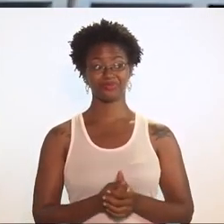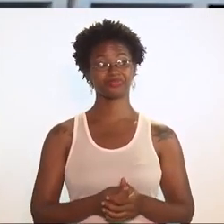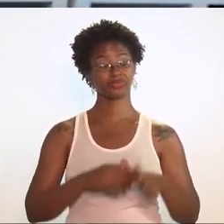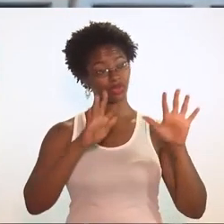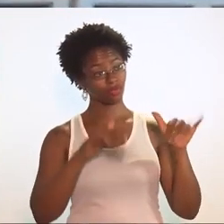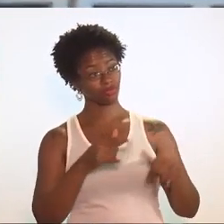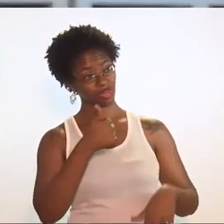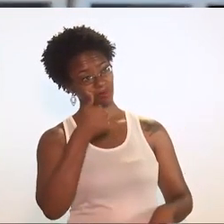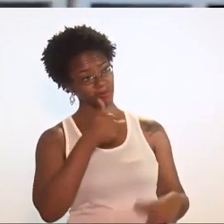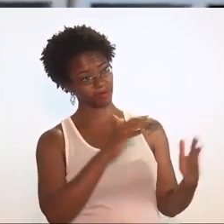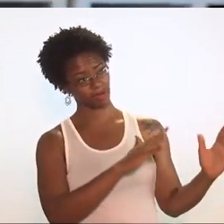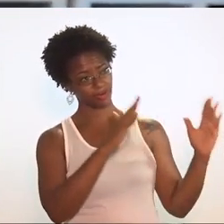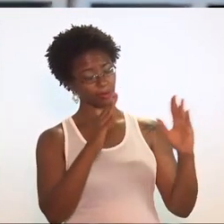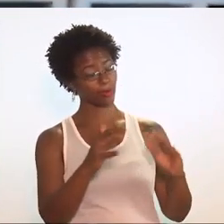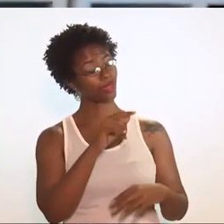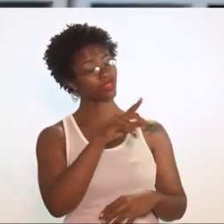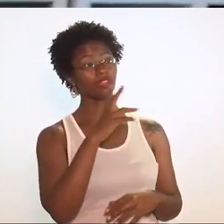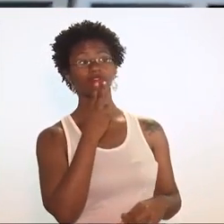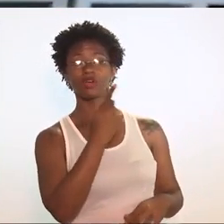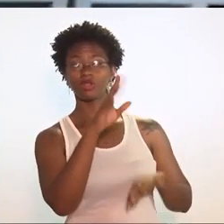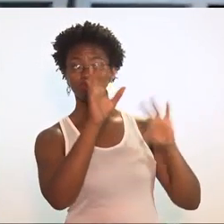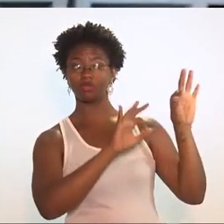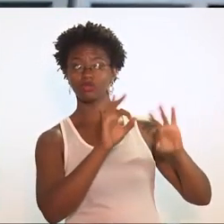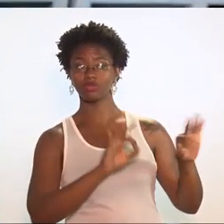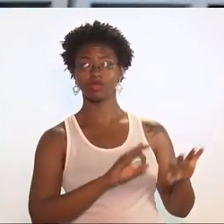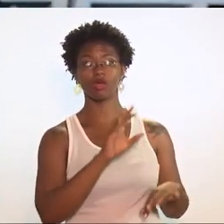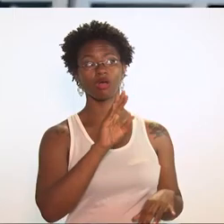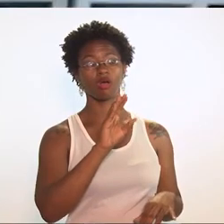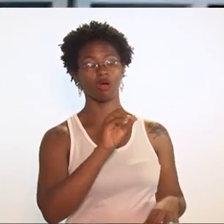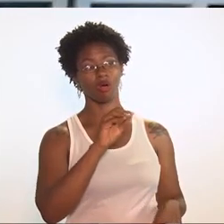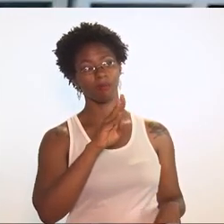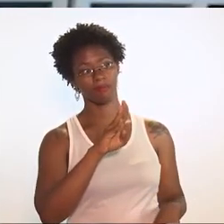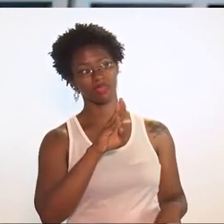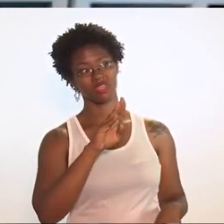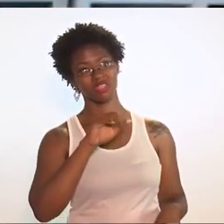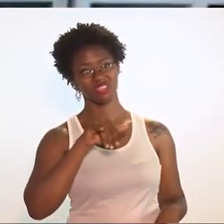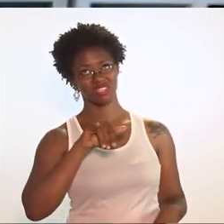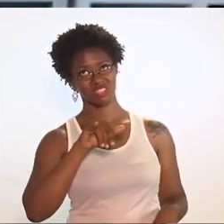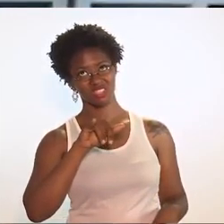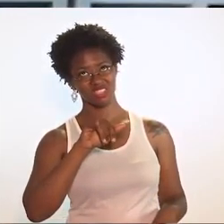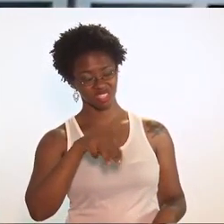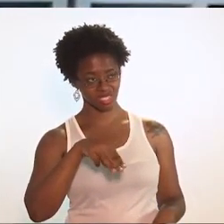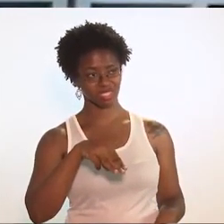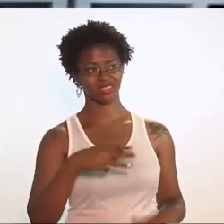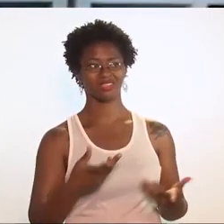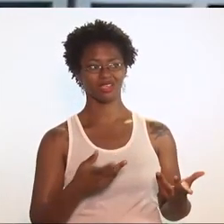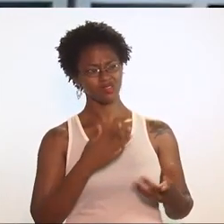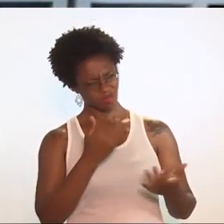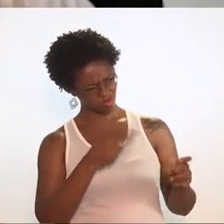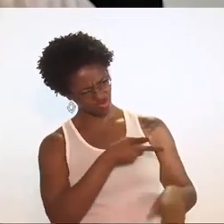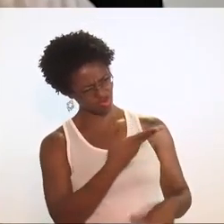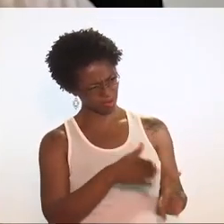Cristina, no final do primeiro bloco, você falava sobre esse projeto Oberim. Continua,